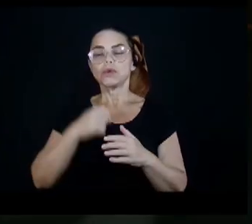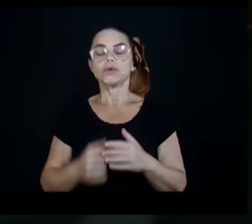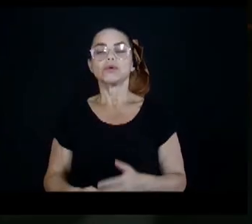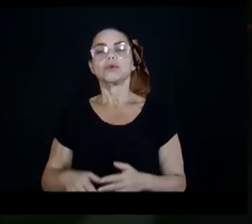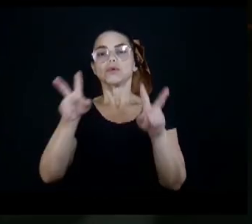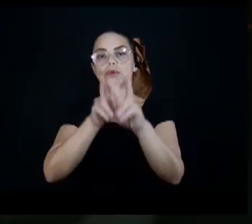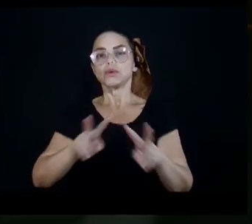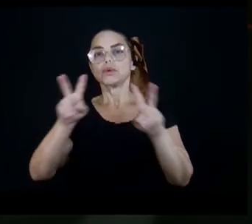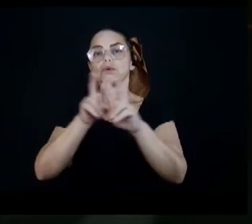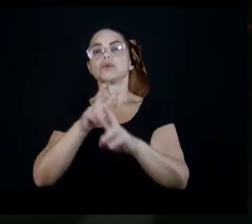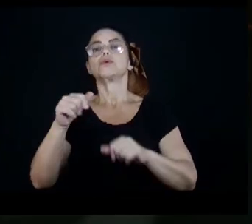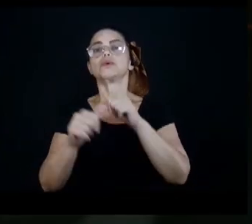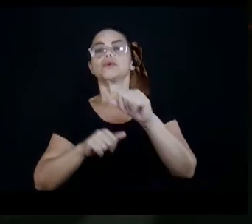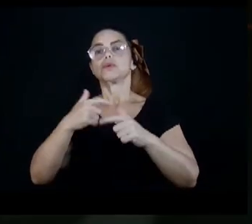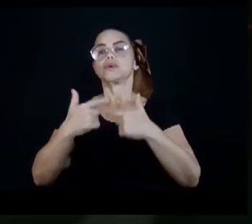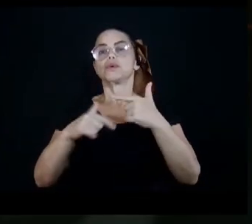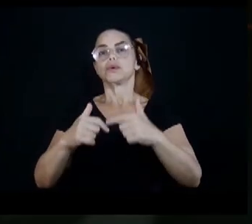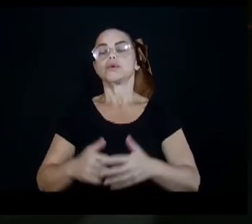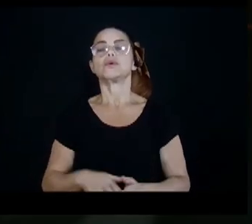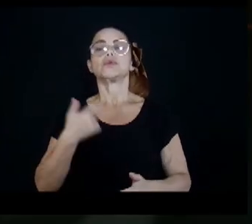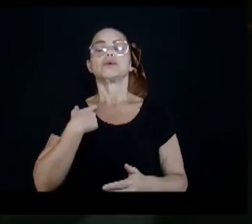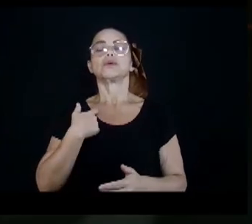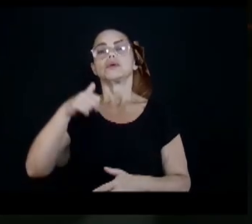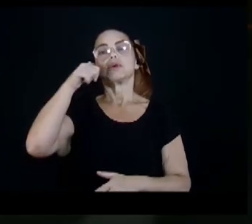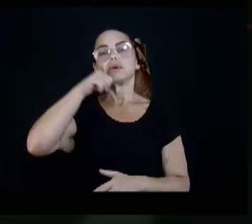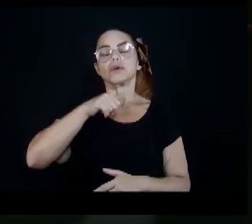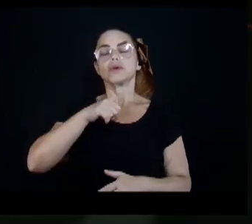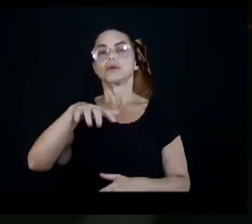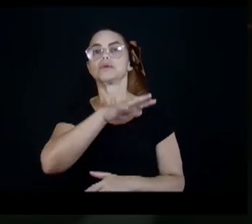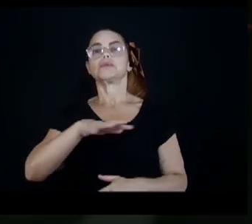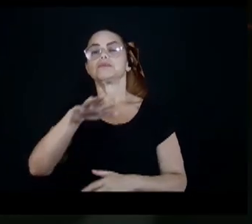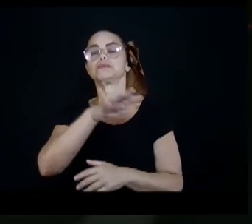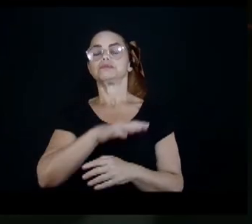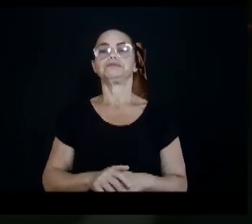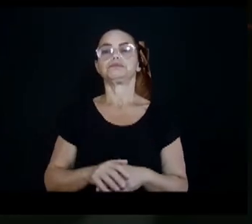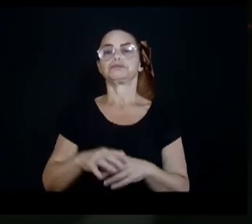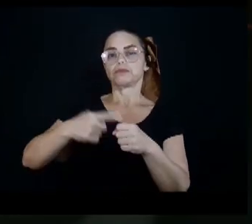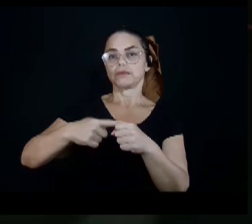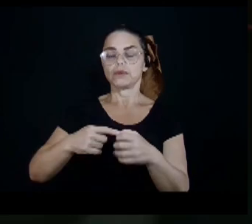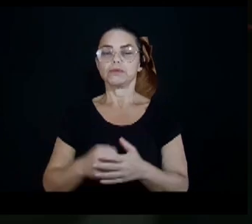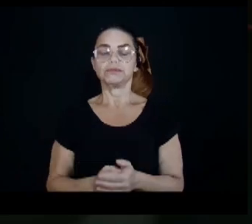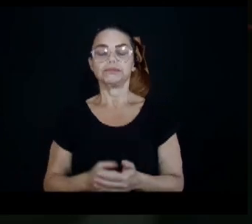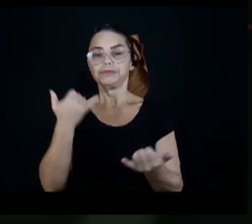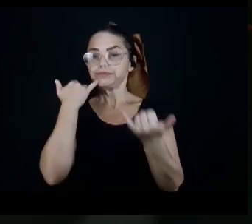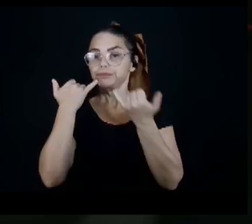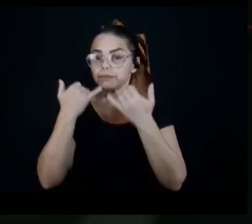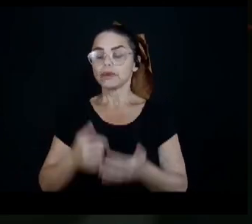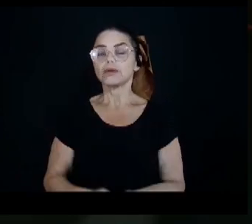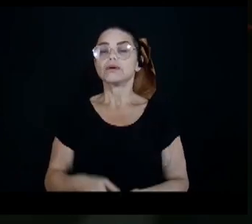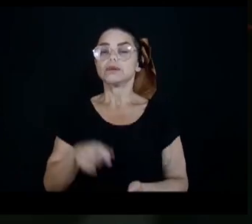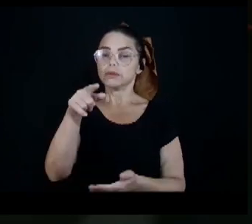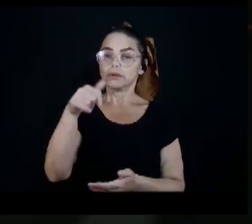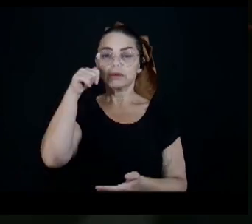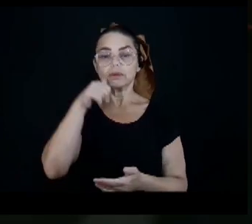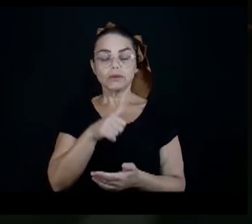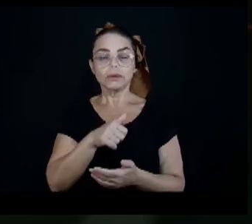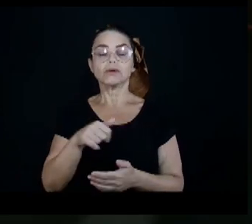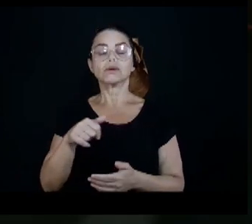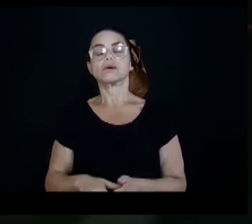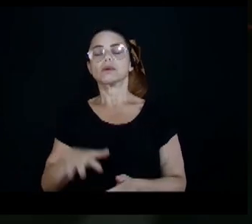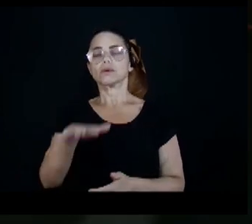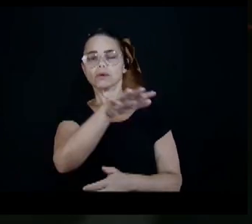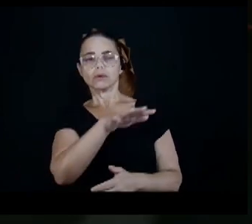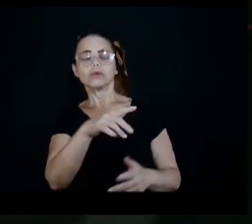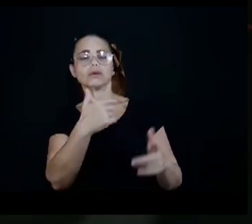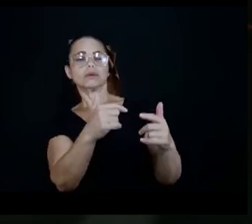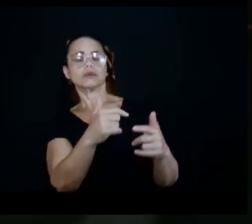das mulheres nos territórios da cidade. Mais informações, você, mulher aí de toda essa região, pode acessar lá o